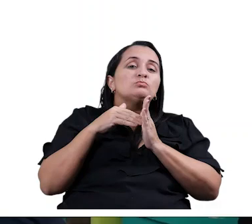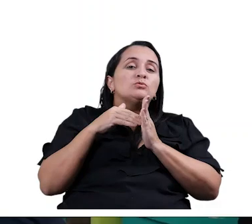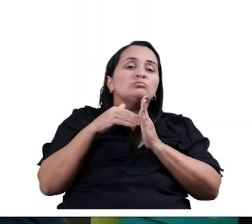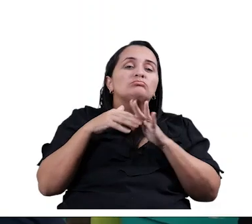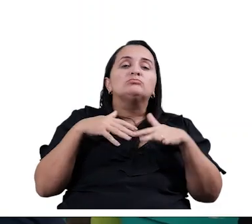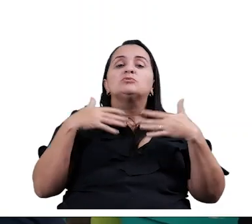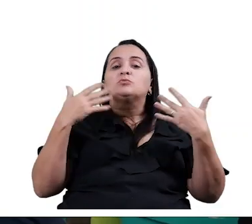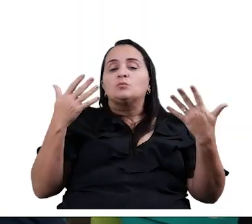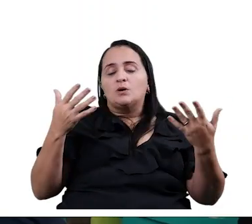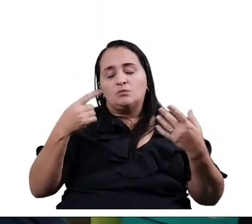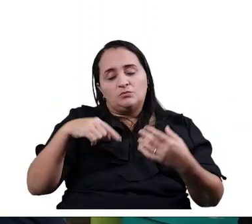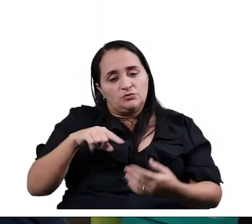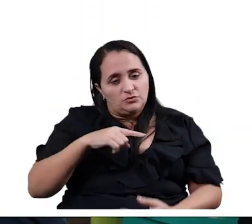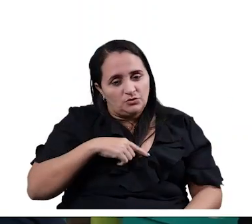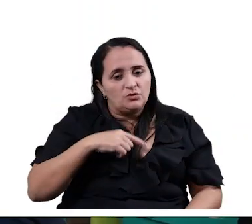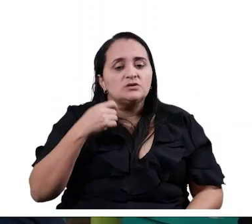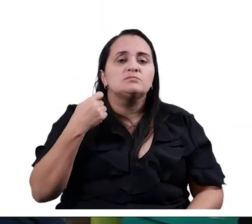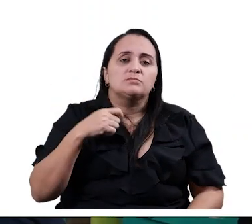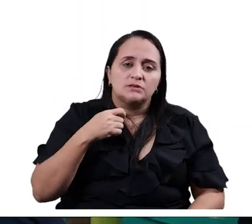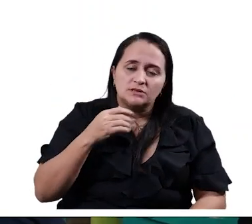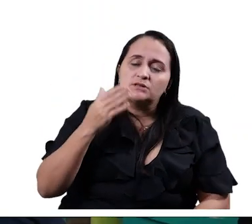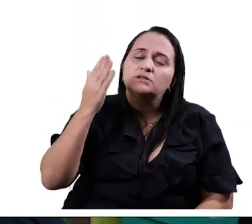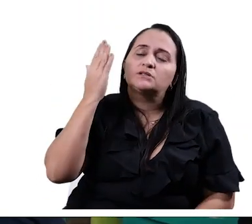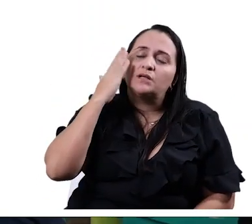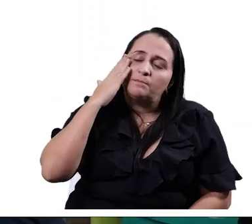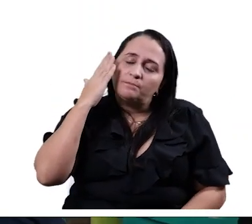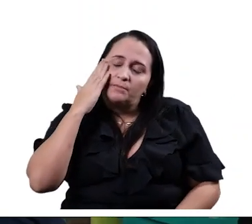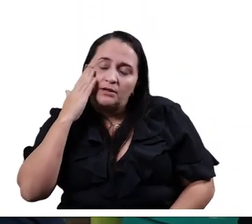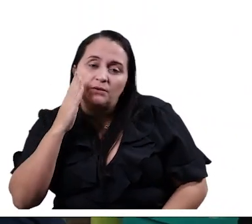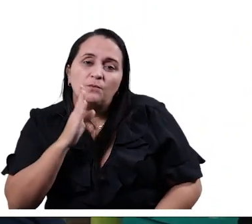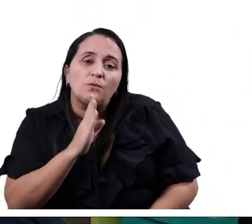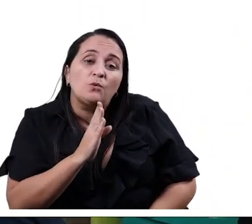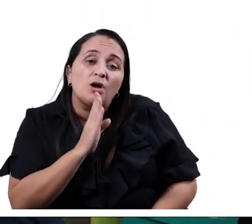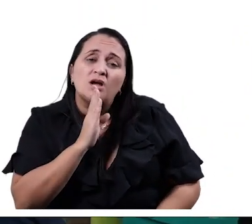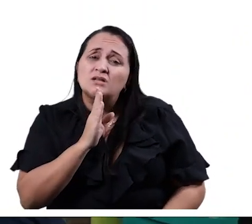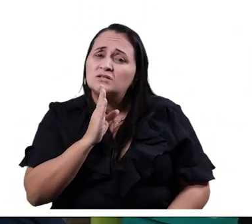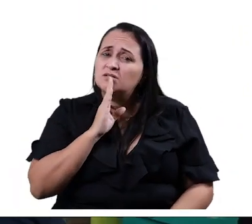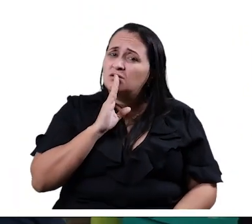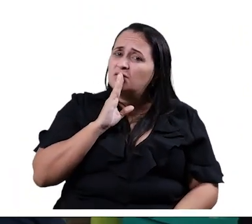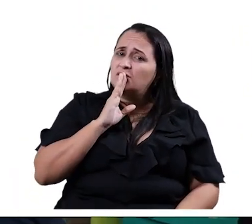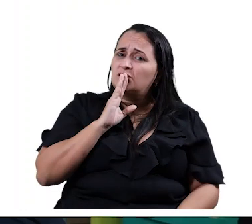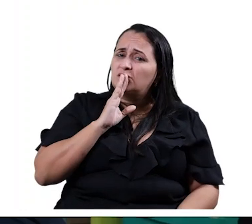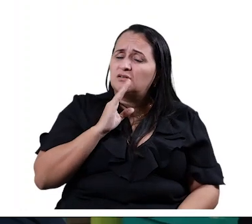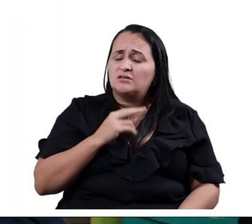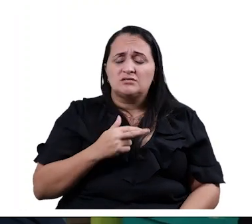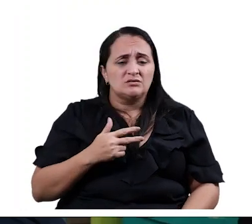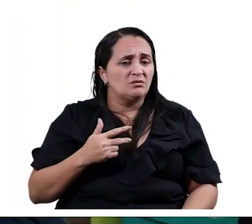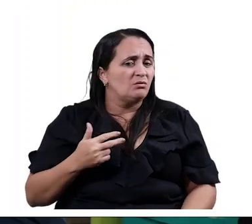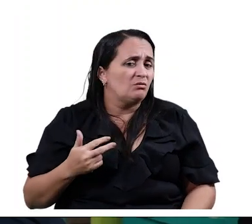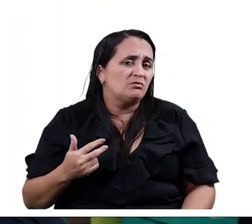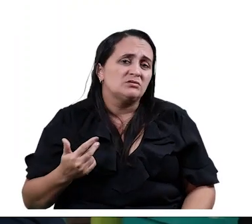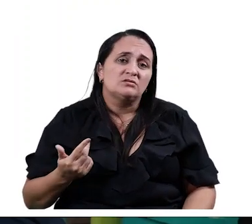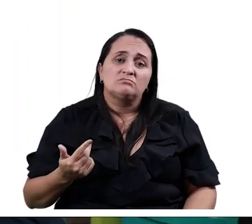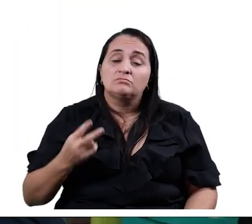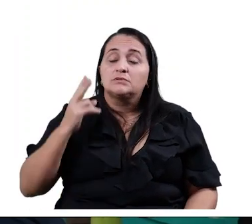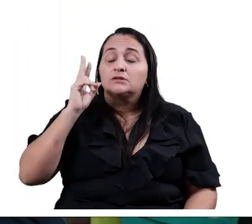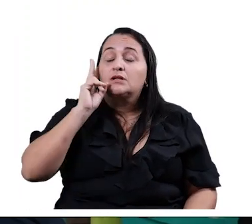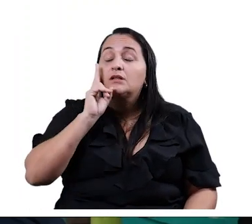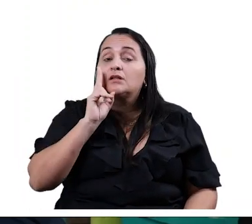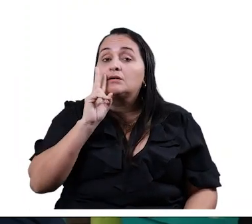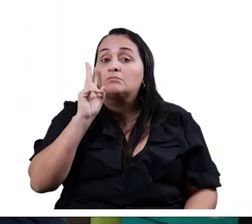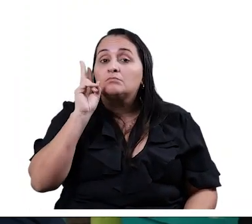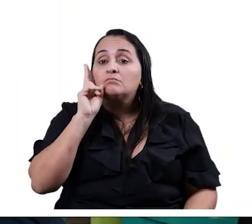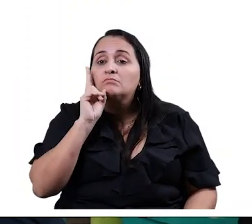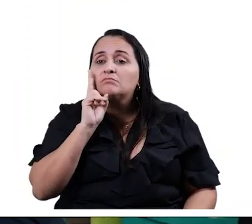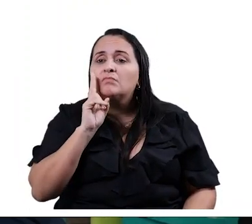precisa usar todos os nossos conhecimentos em todas as áreas para resolver as questões? E aí, o que é que traz a memória? Claro,